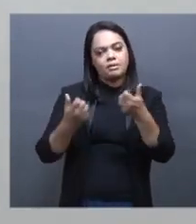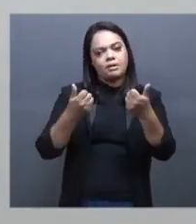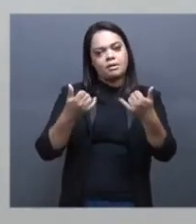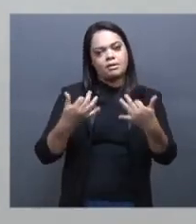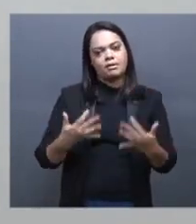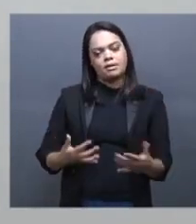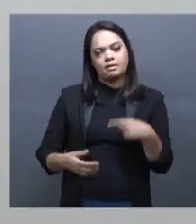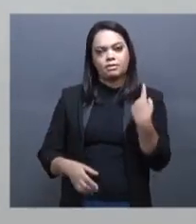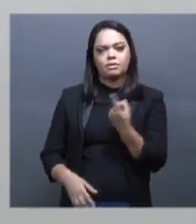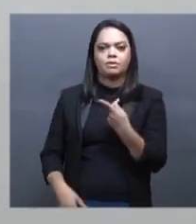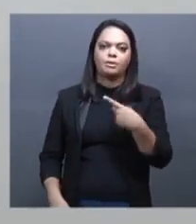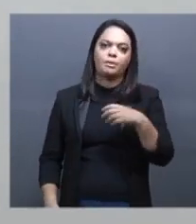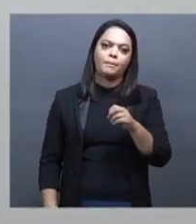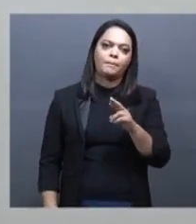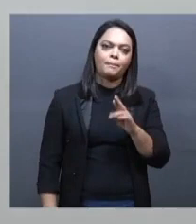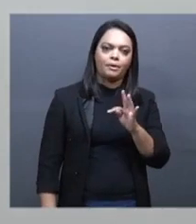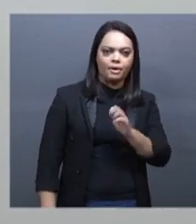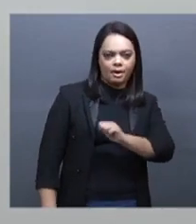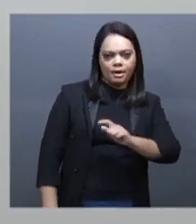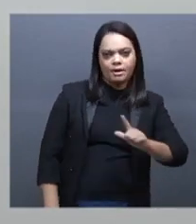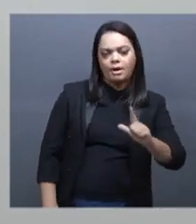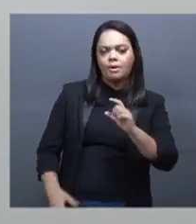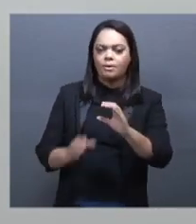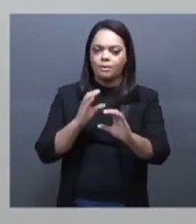disponível no nosso portal de notícias, o